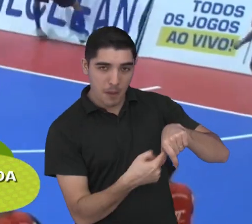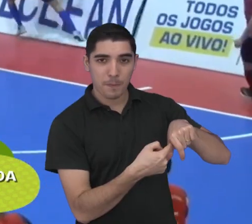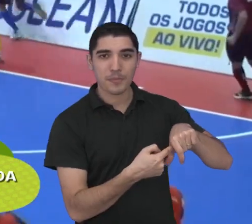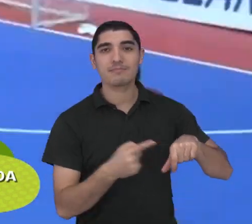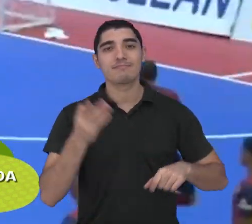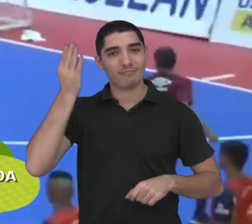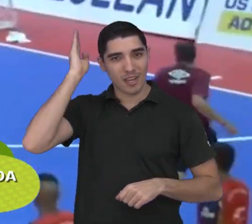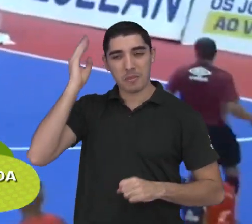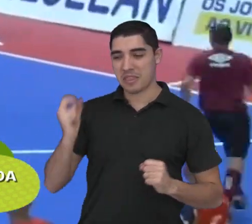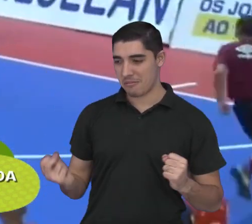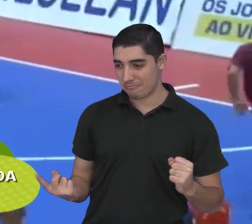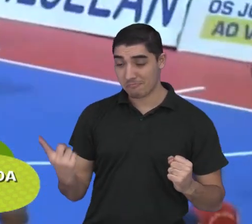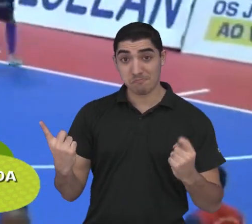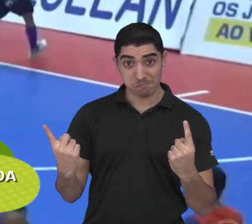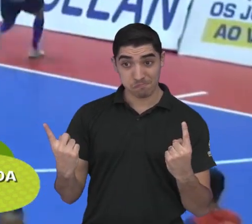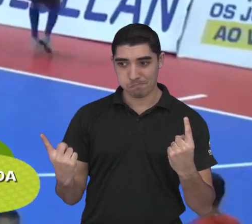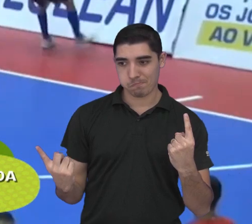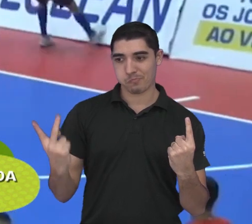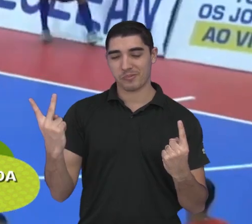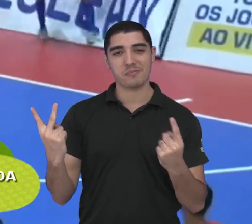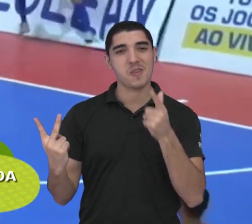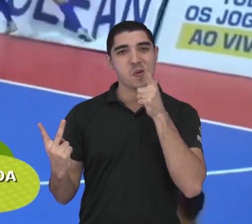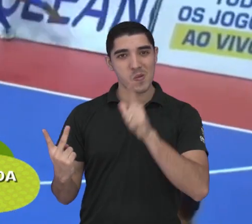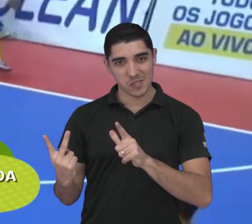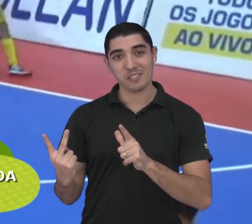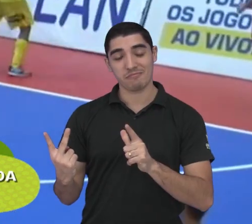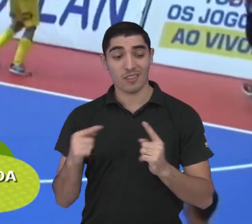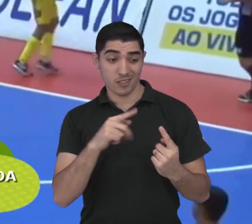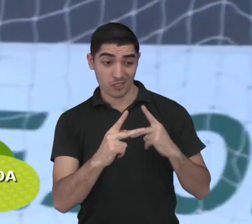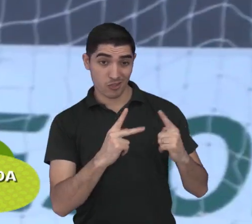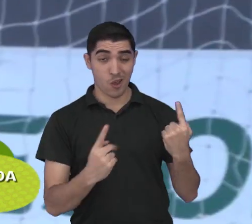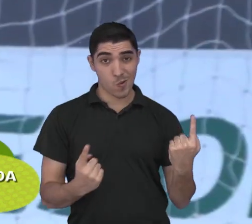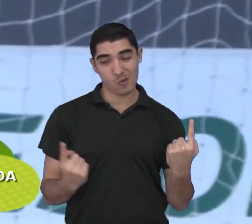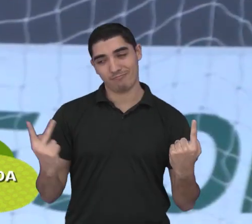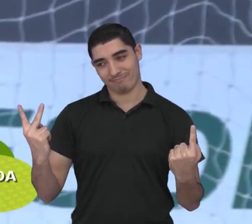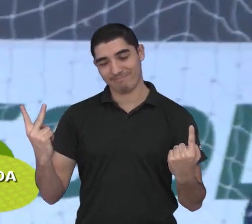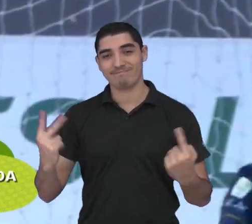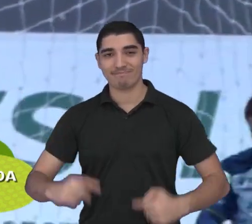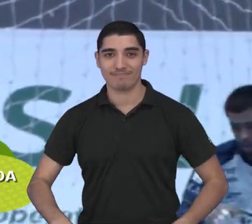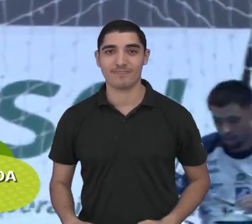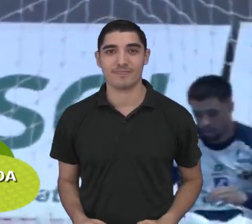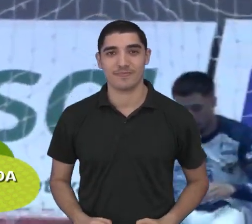do Taubaté, Matheus é o nome do gol, Taubaté 2, São José 1.